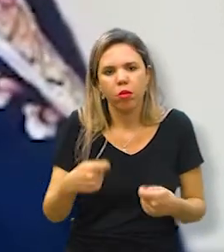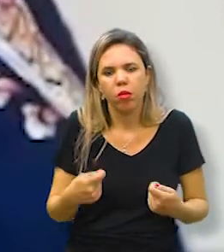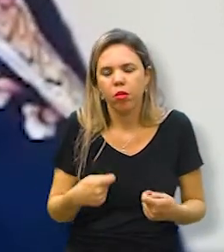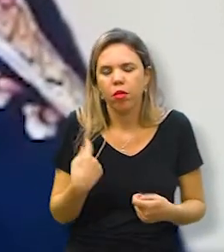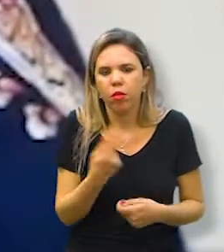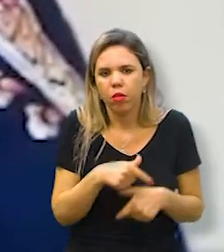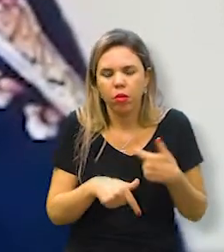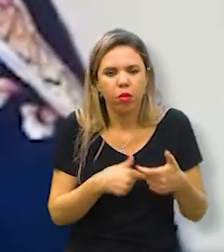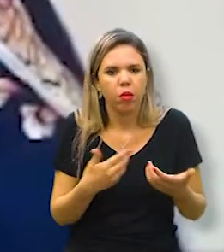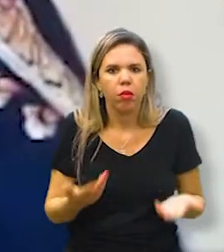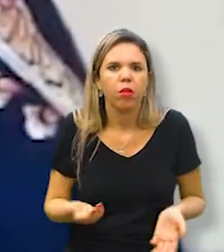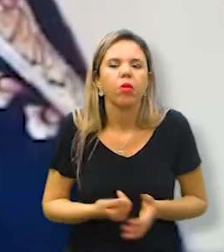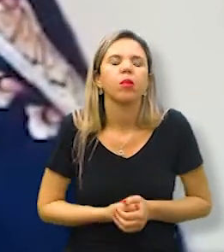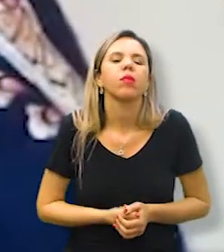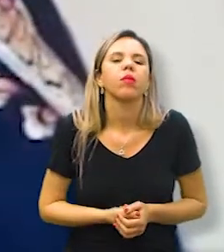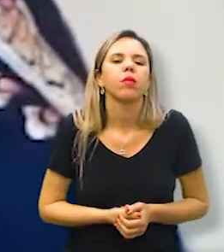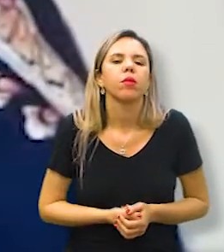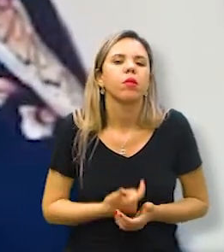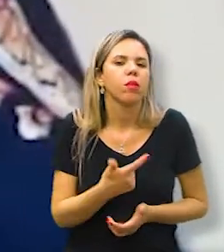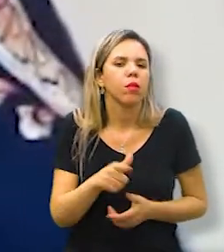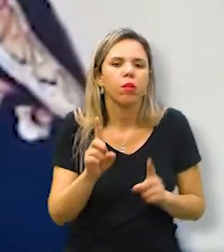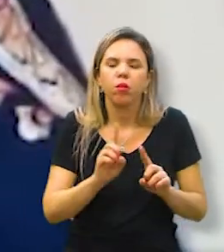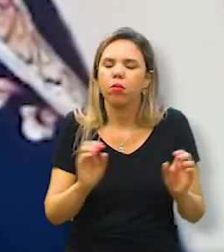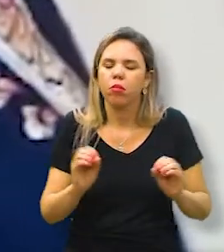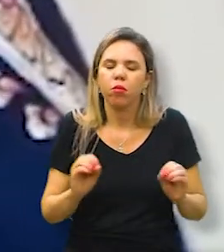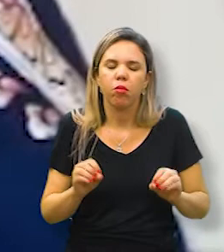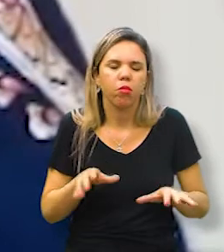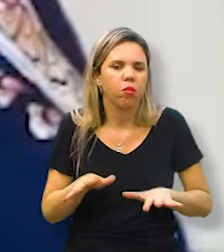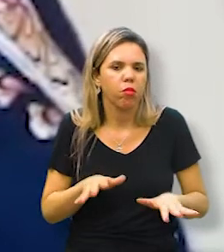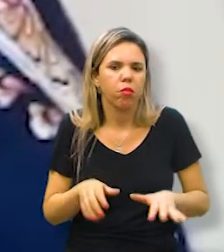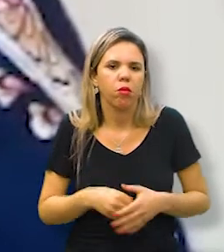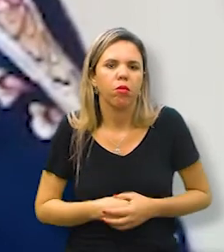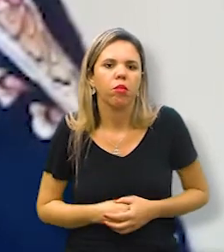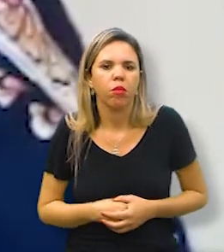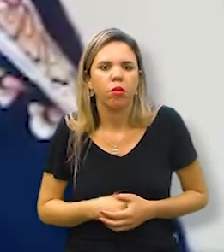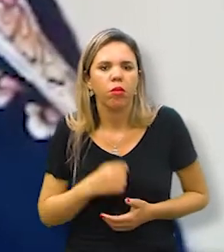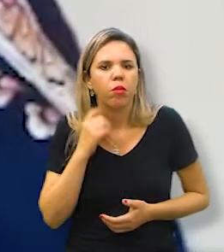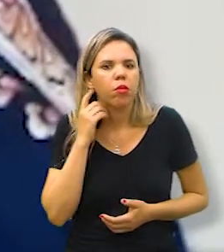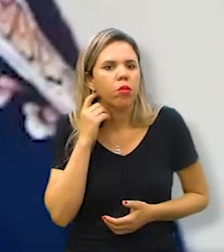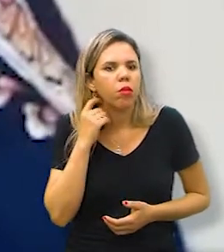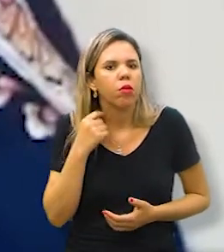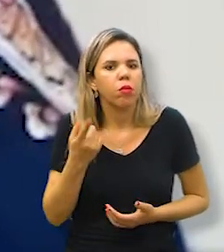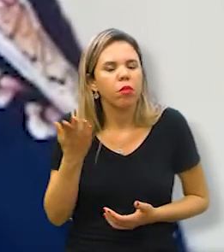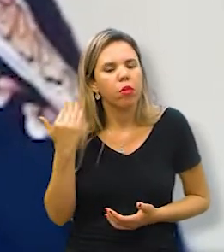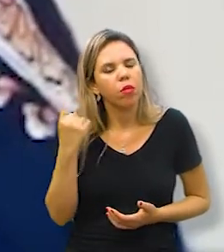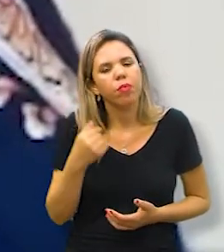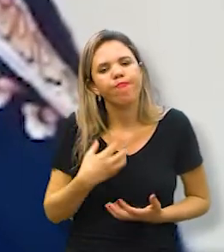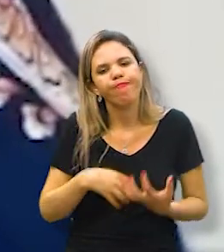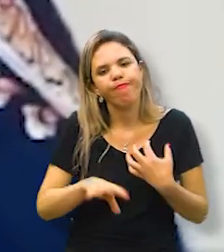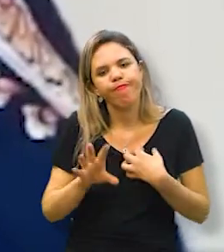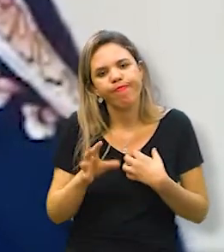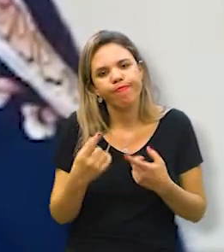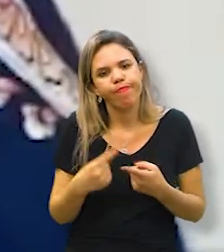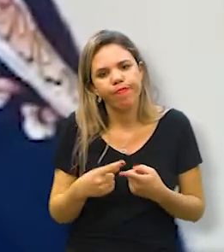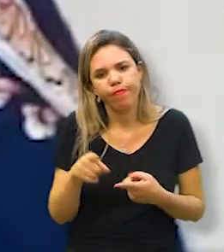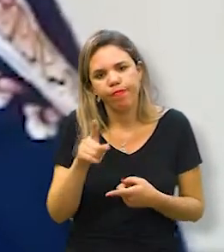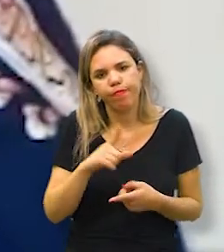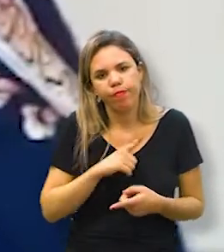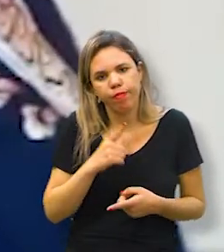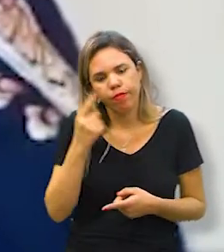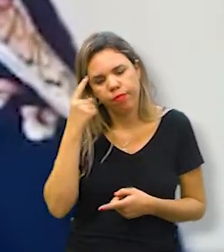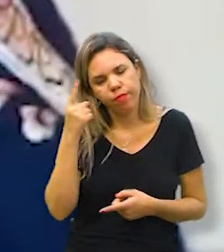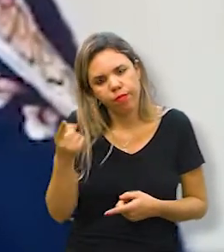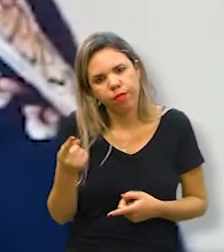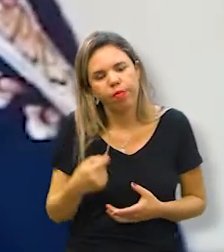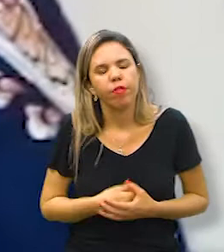nosso trabalho, porque ele não tem deficiência motora. Isso eu sinto muito, porque, para você ter uma